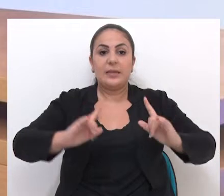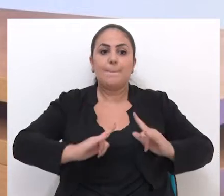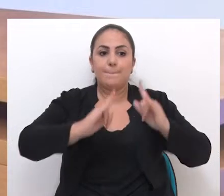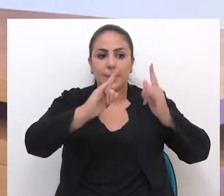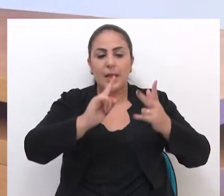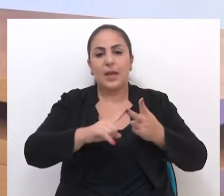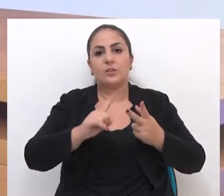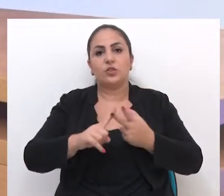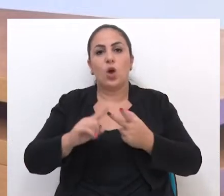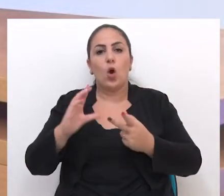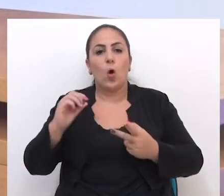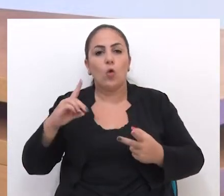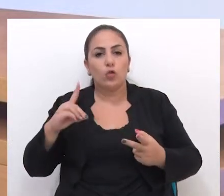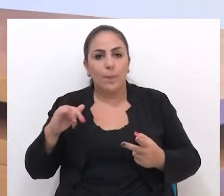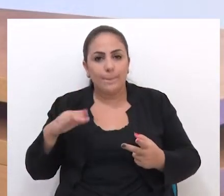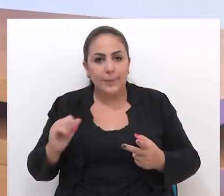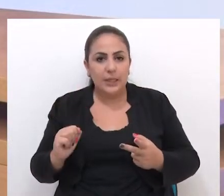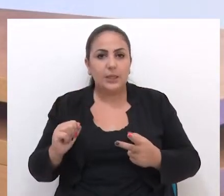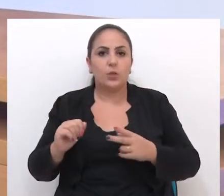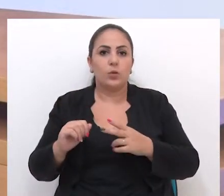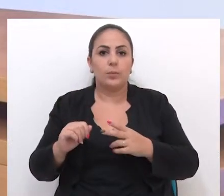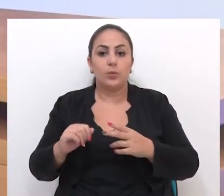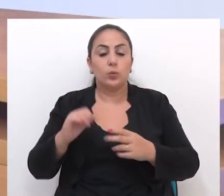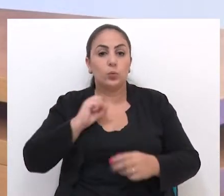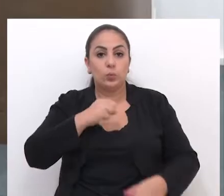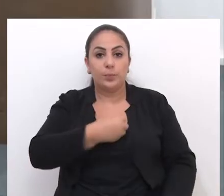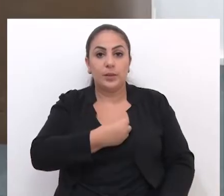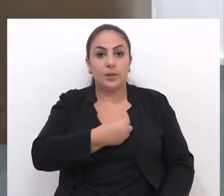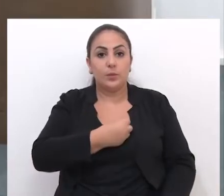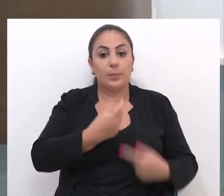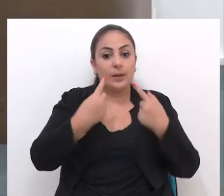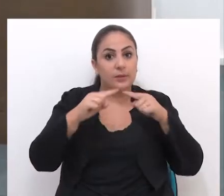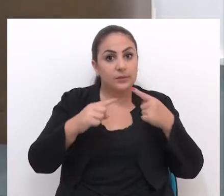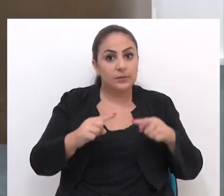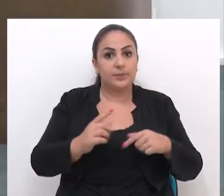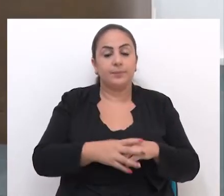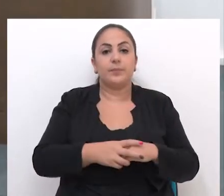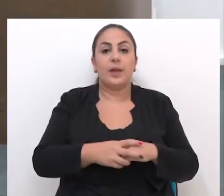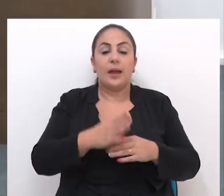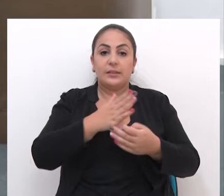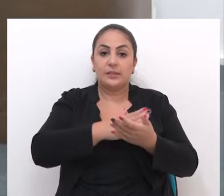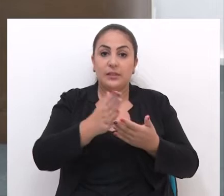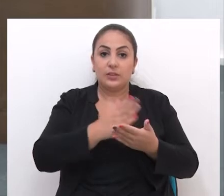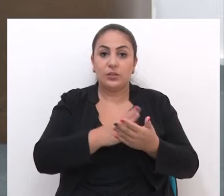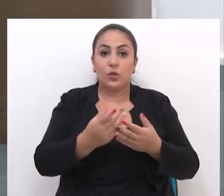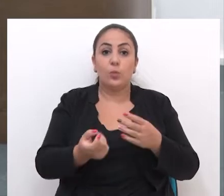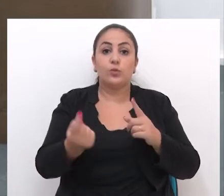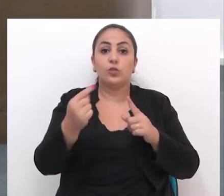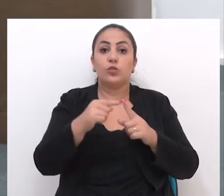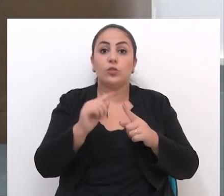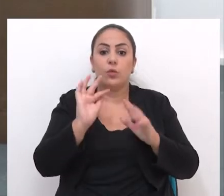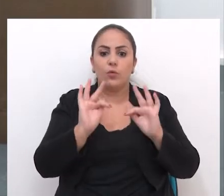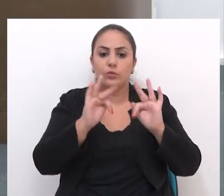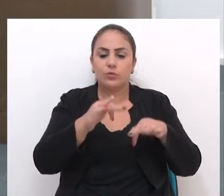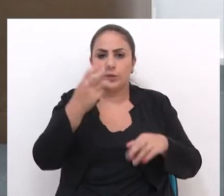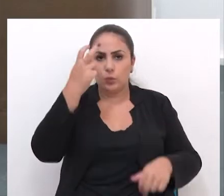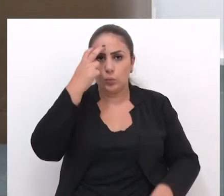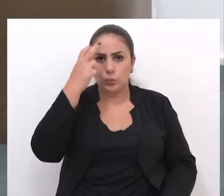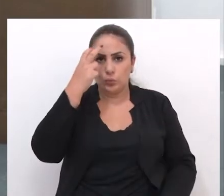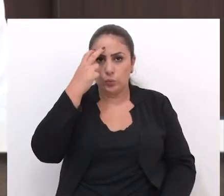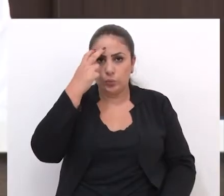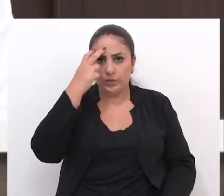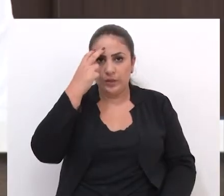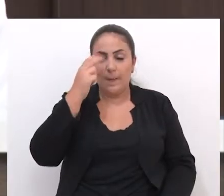condomínios residenciais com o número do Disque Denúncia. A iniciativa do parlamentar busca acabar com a cultura machista